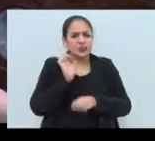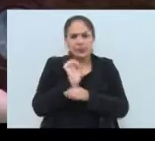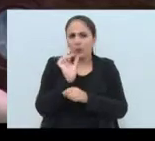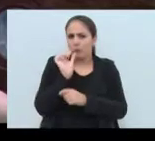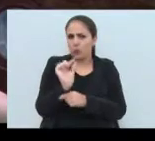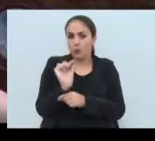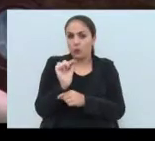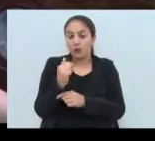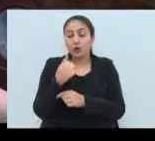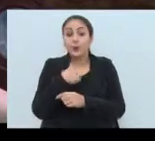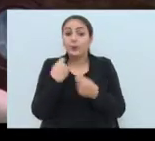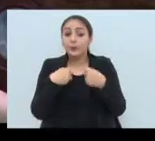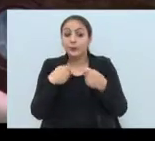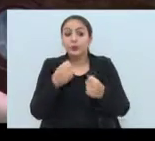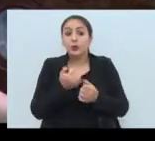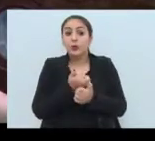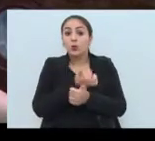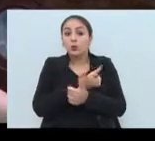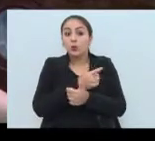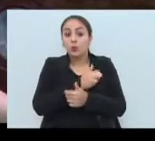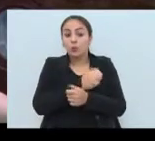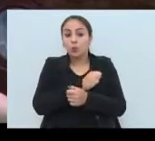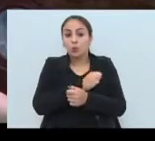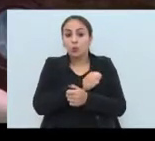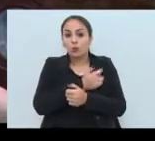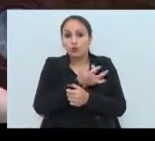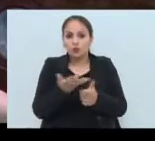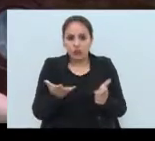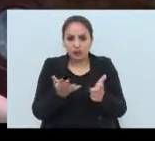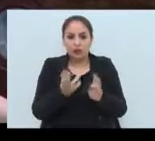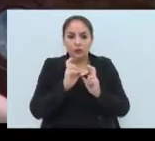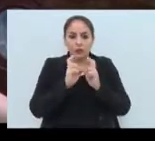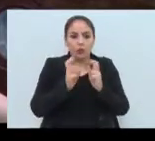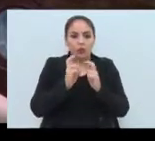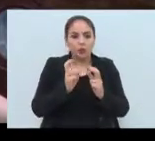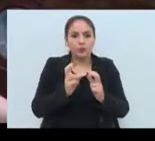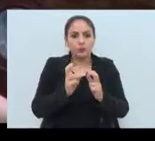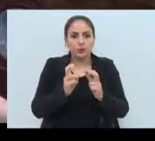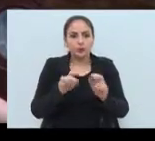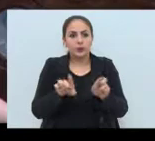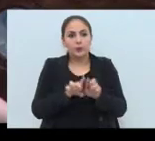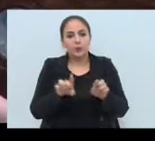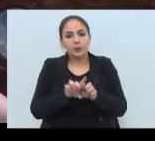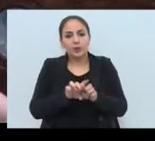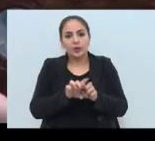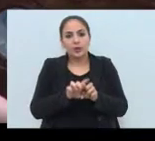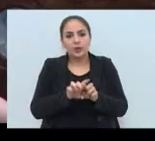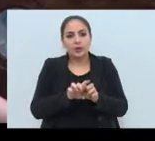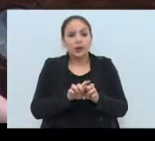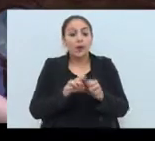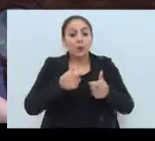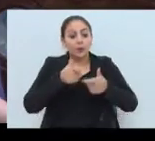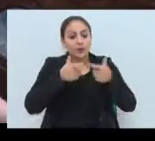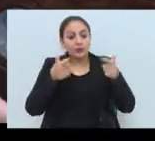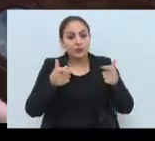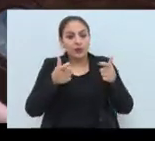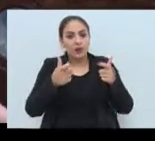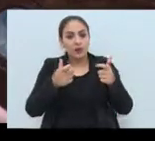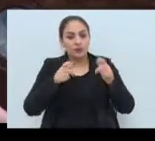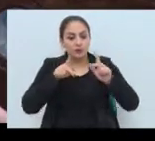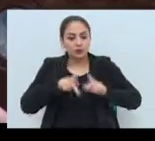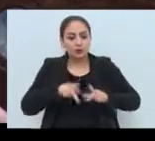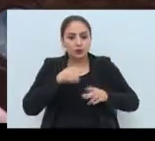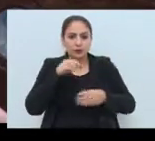pouco, eu vou ter que aumentar a quantidade de ônibus circulando, vou ter que aumentar a quantidade de quilômetros rodados, vou ter que aumentar a tripulação para andar nesses